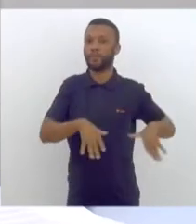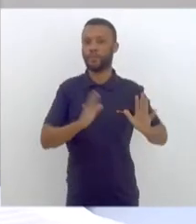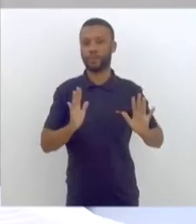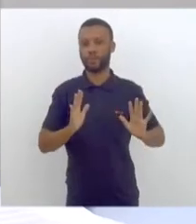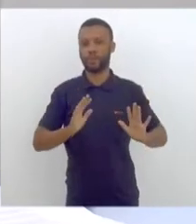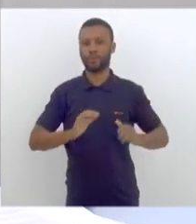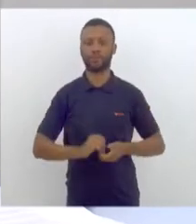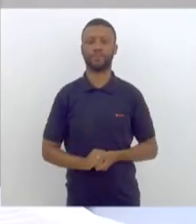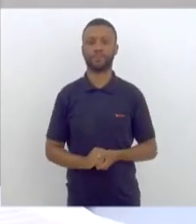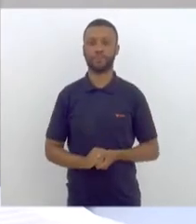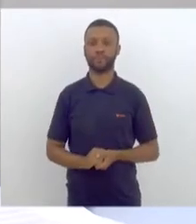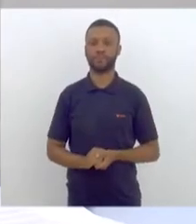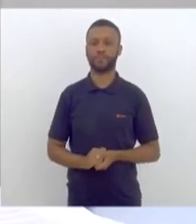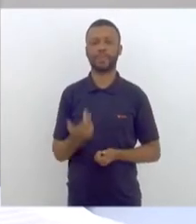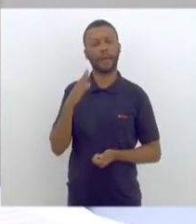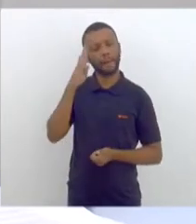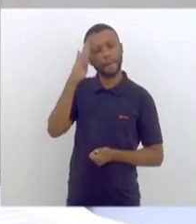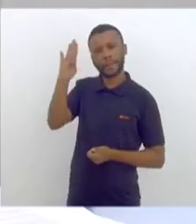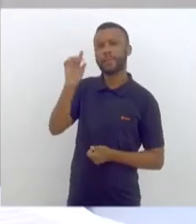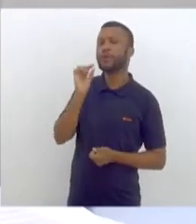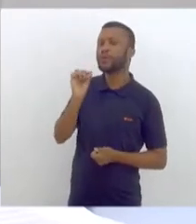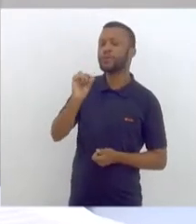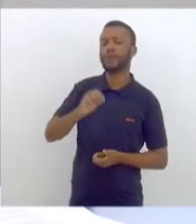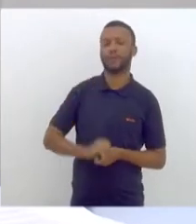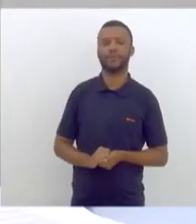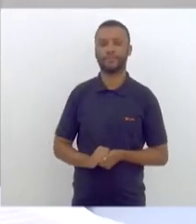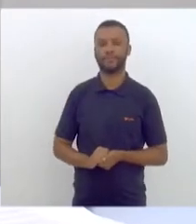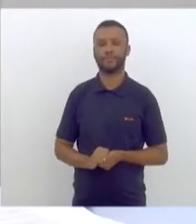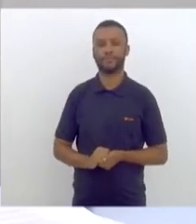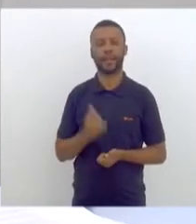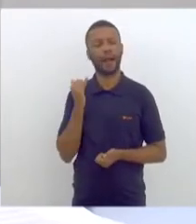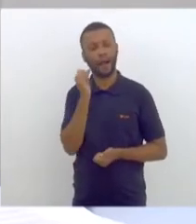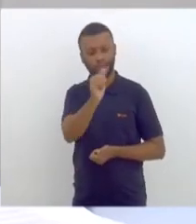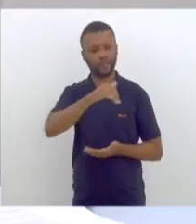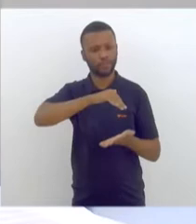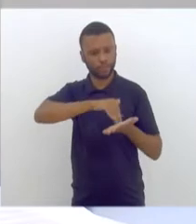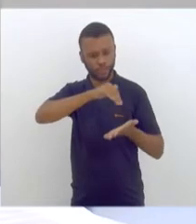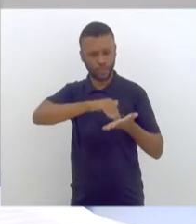do mais secretário combustíveis